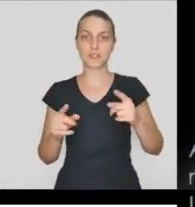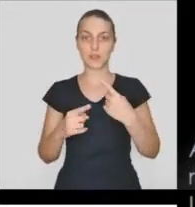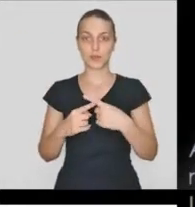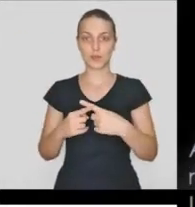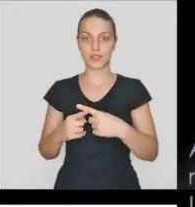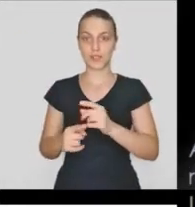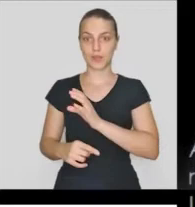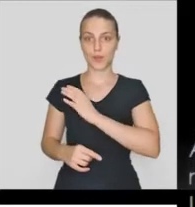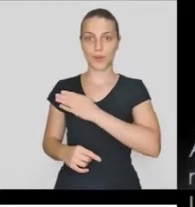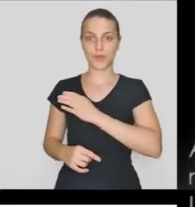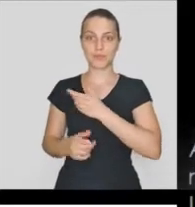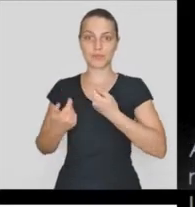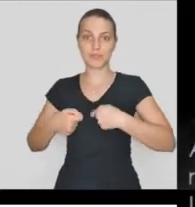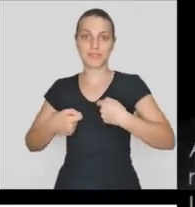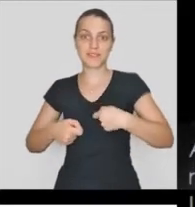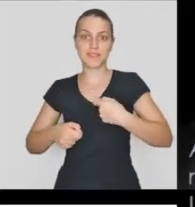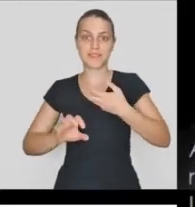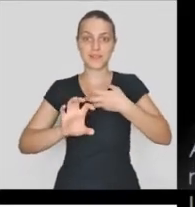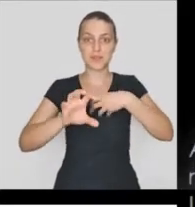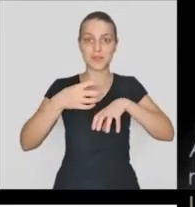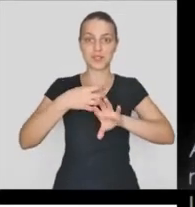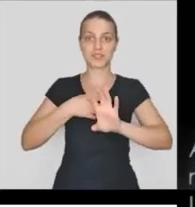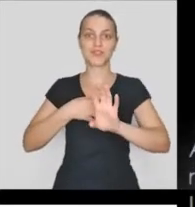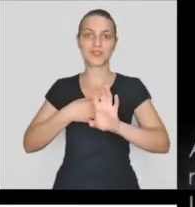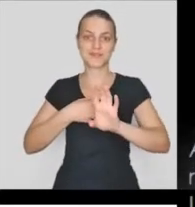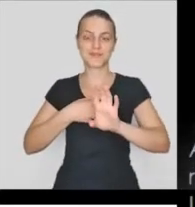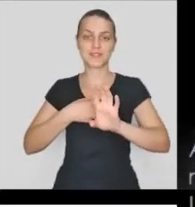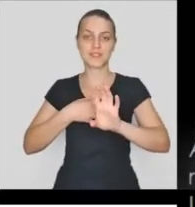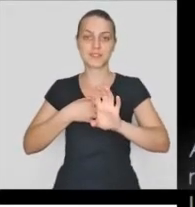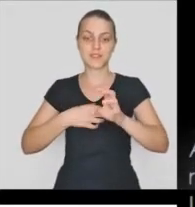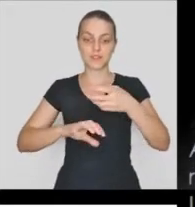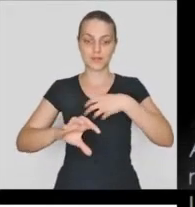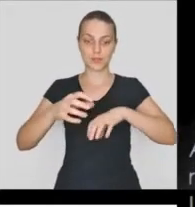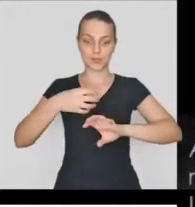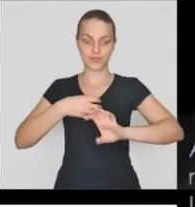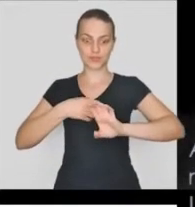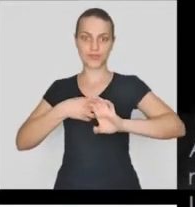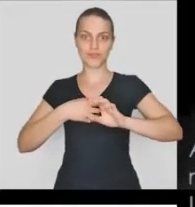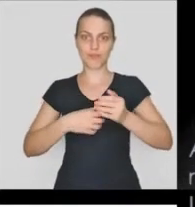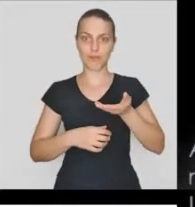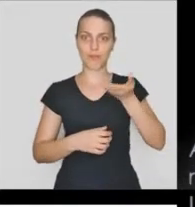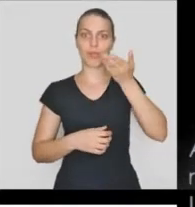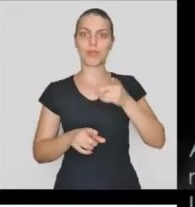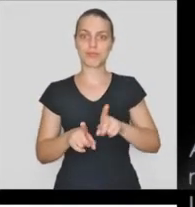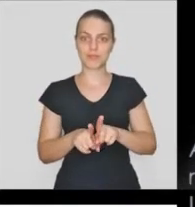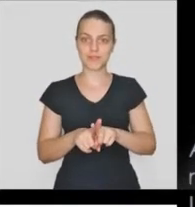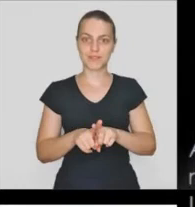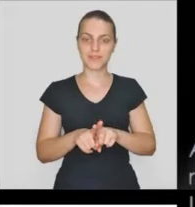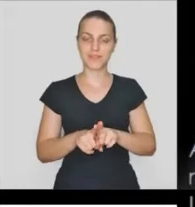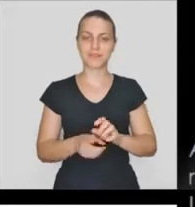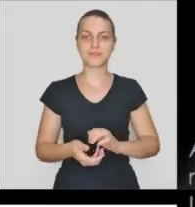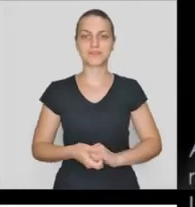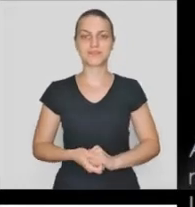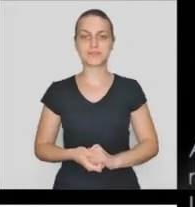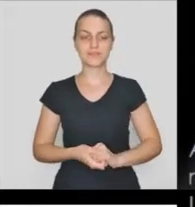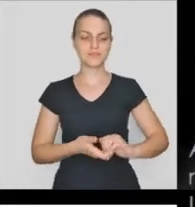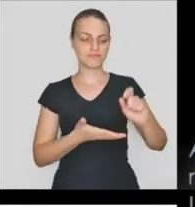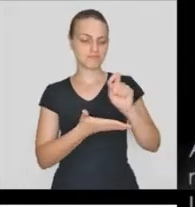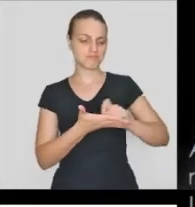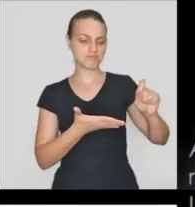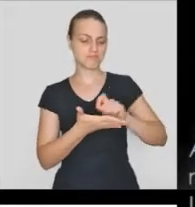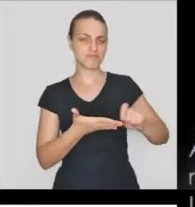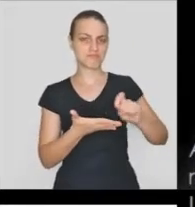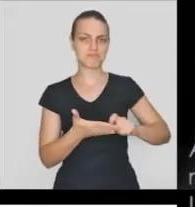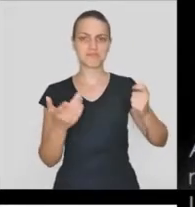compaixão passa pela empatia, não é? A empatia foi aumentada. Houve um aumento da competência em